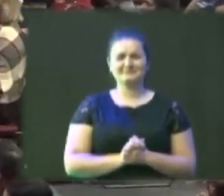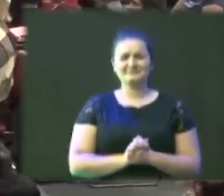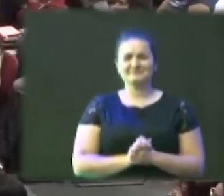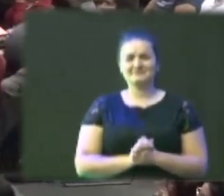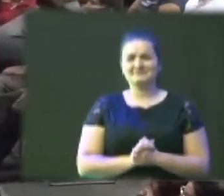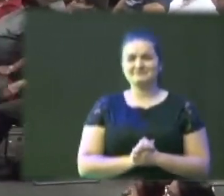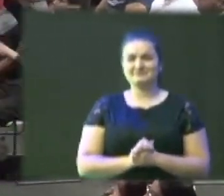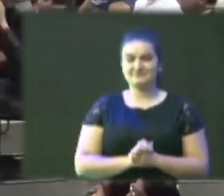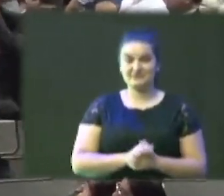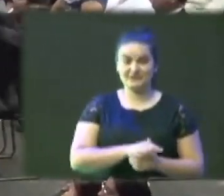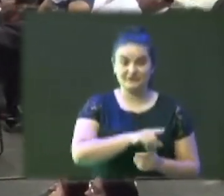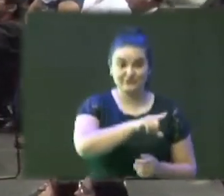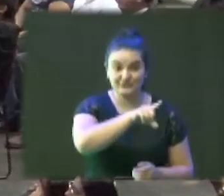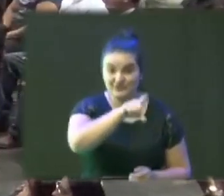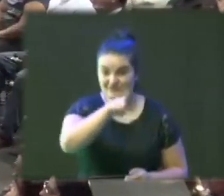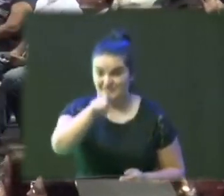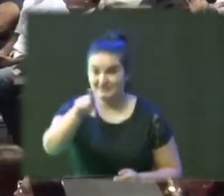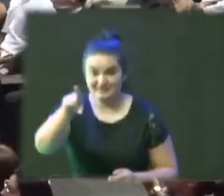Se você